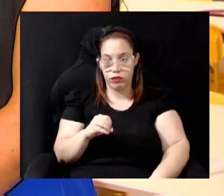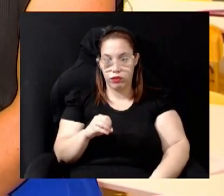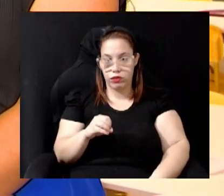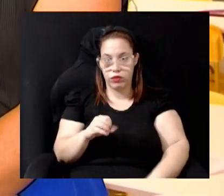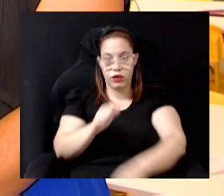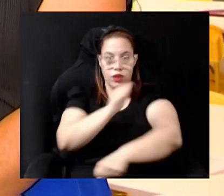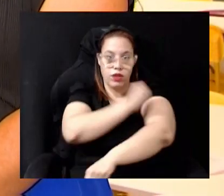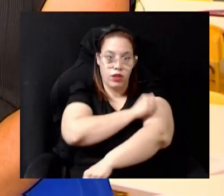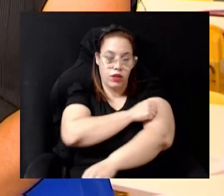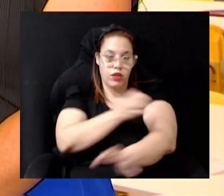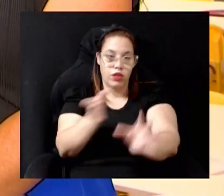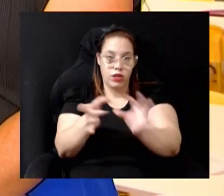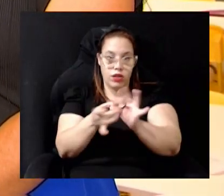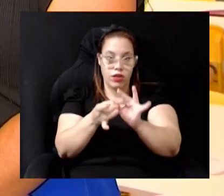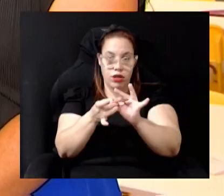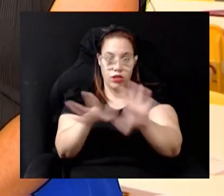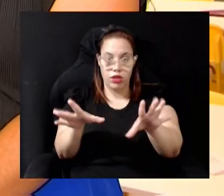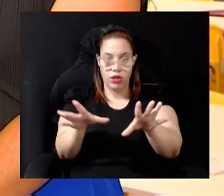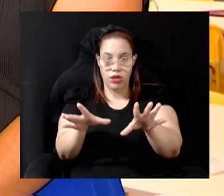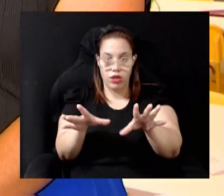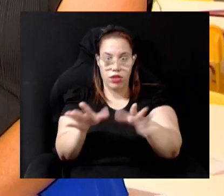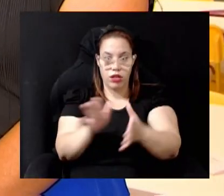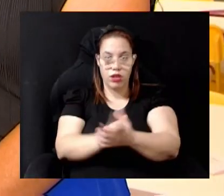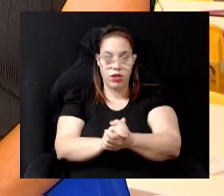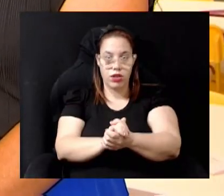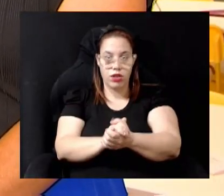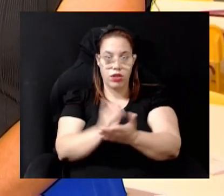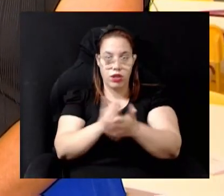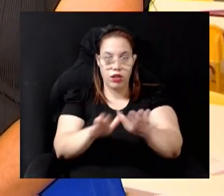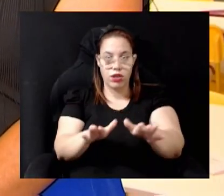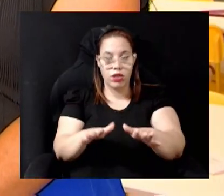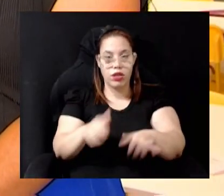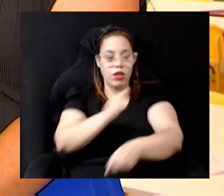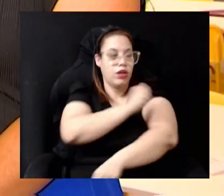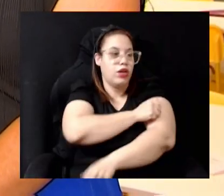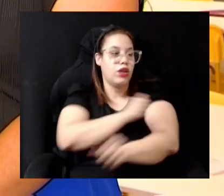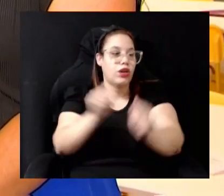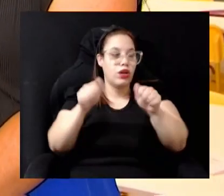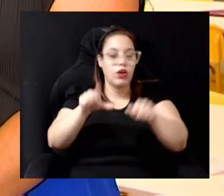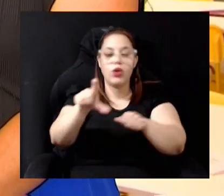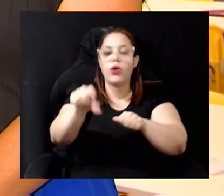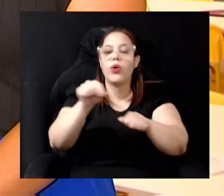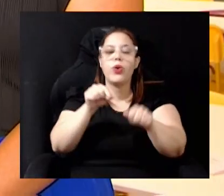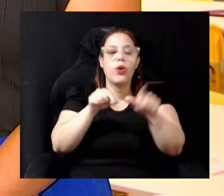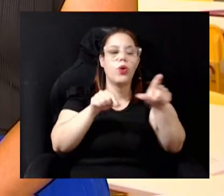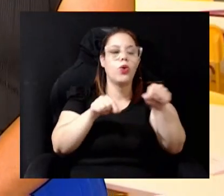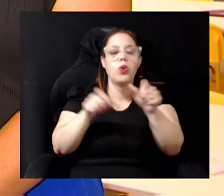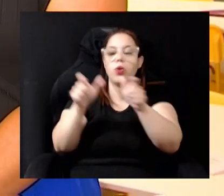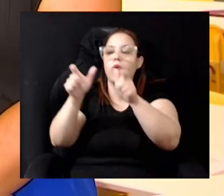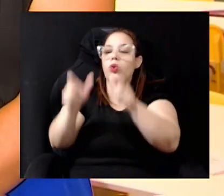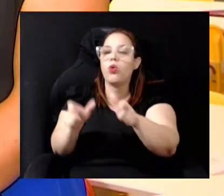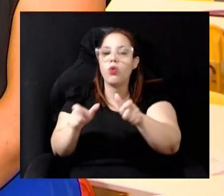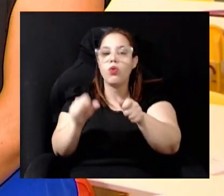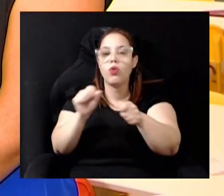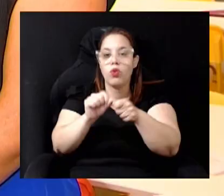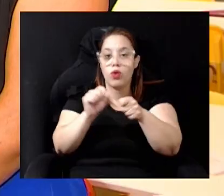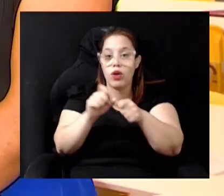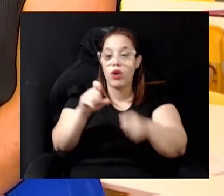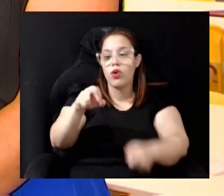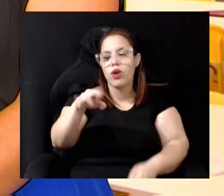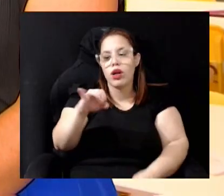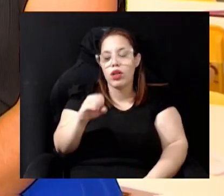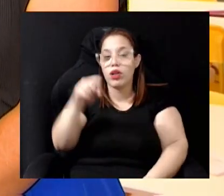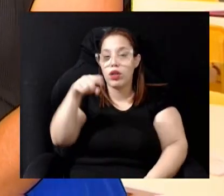formação. E o aluno ele tem essa possibilidade de escolher o local onde fazer o estágio. E aqui em Campinas